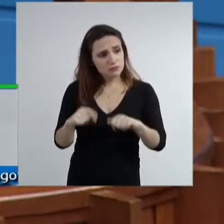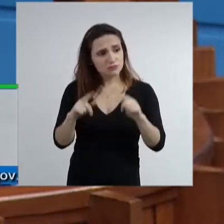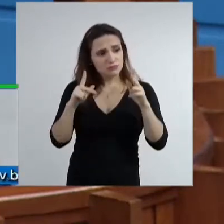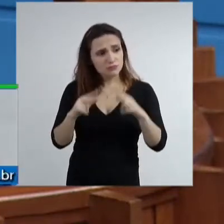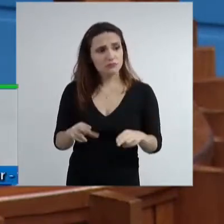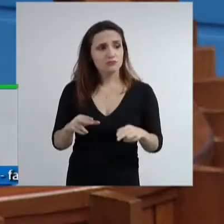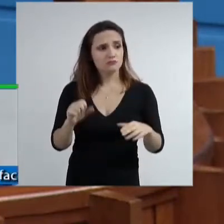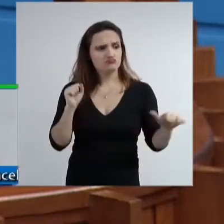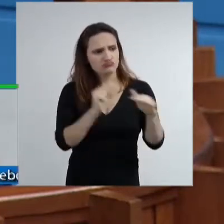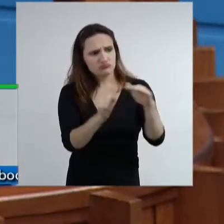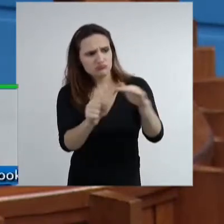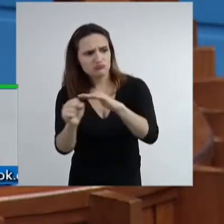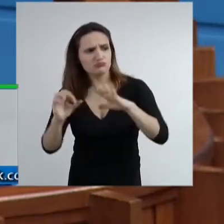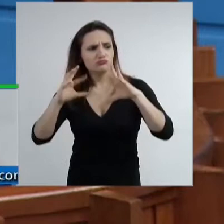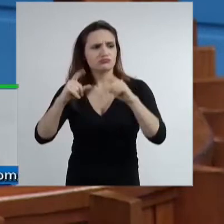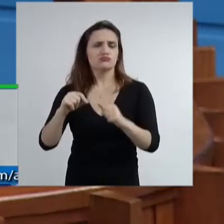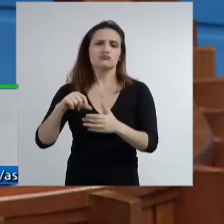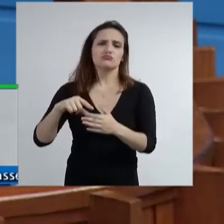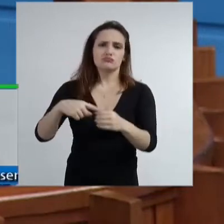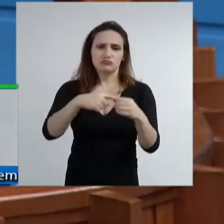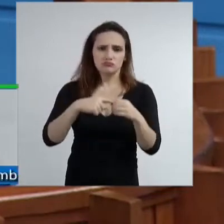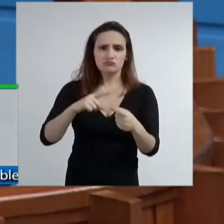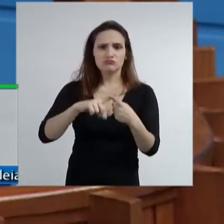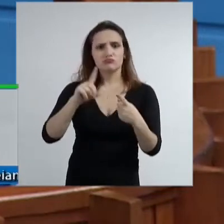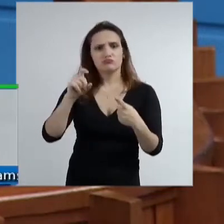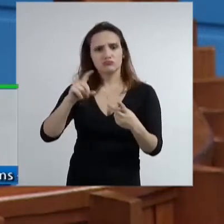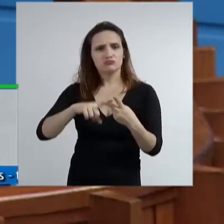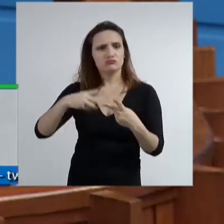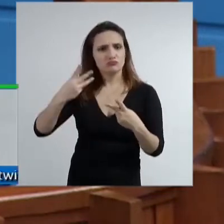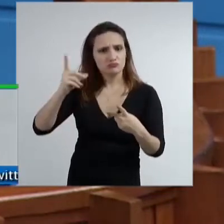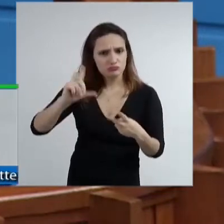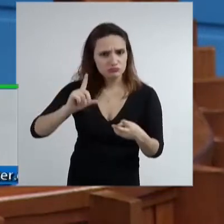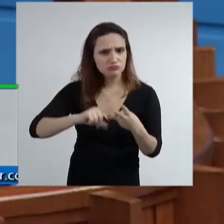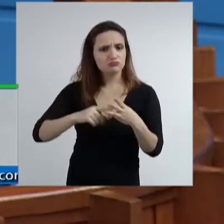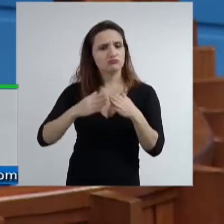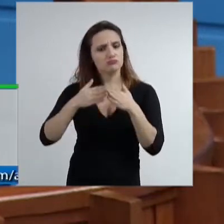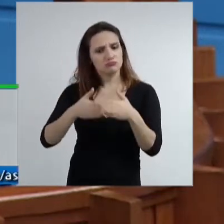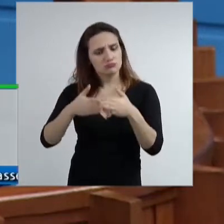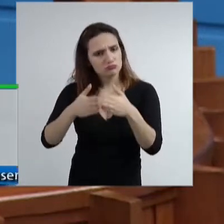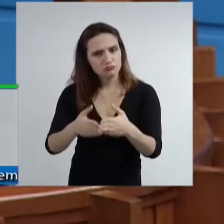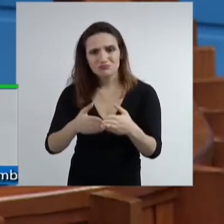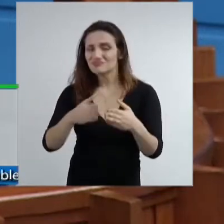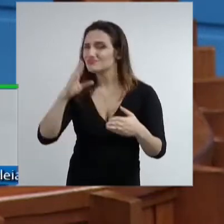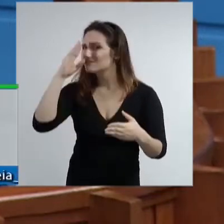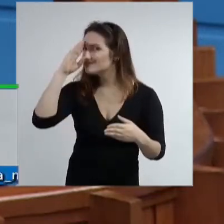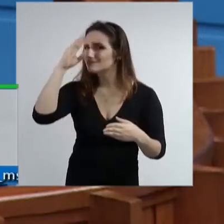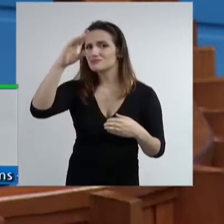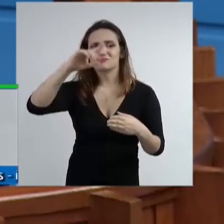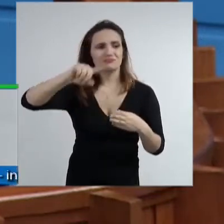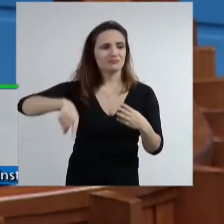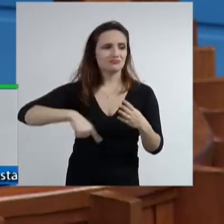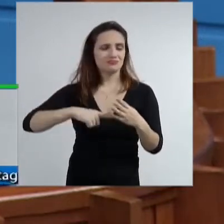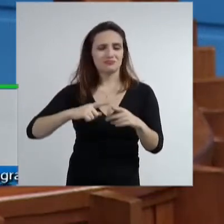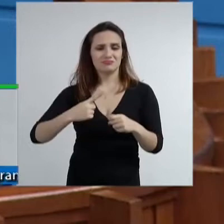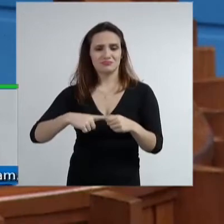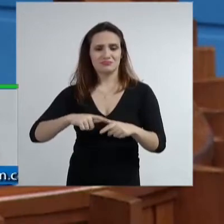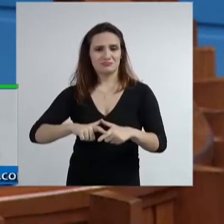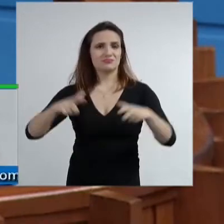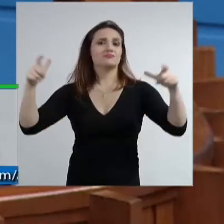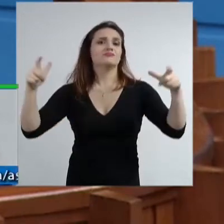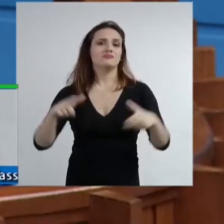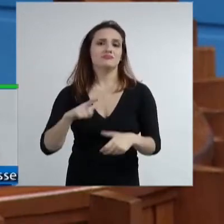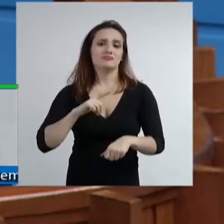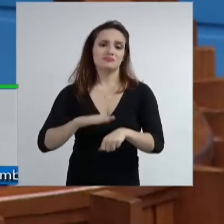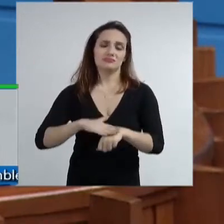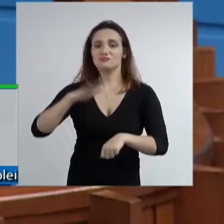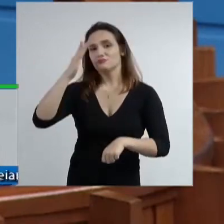de ação para Dourados, para Três Lagoas, para Corumbá, principalmente para as maiores cidades, que têm